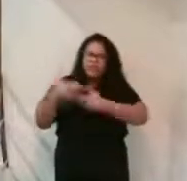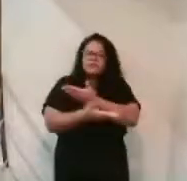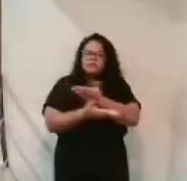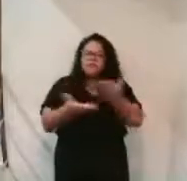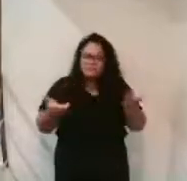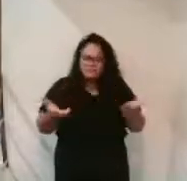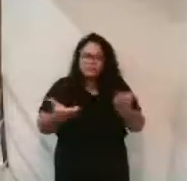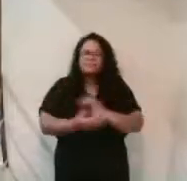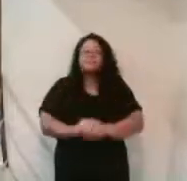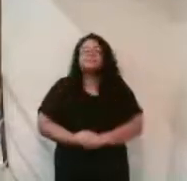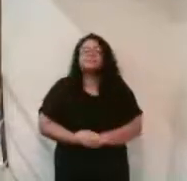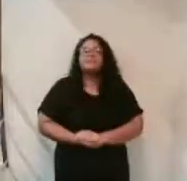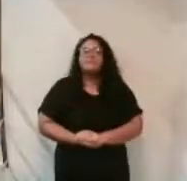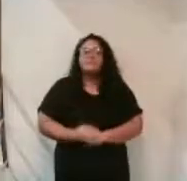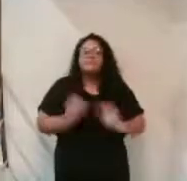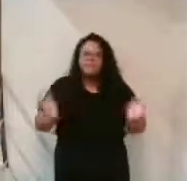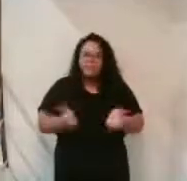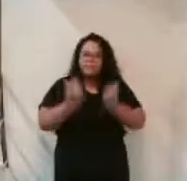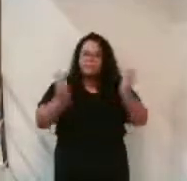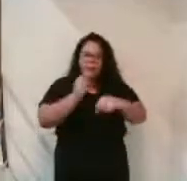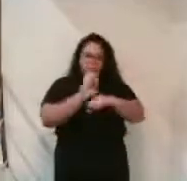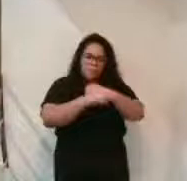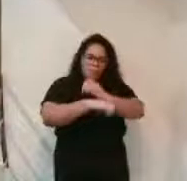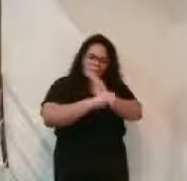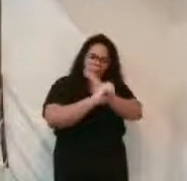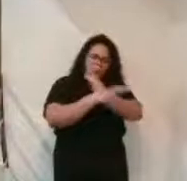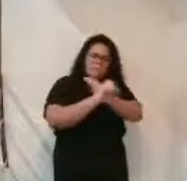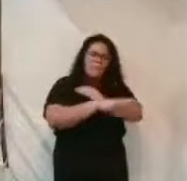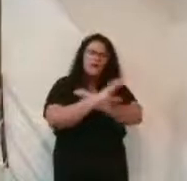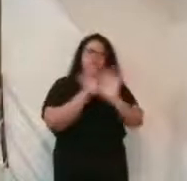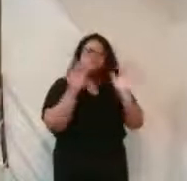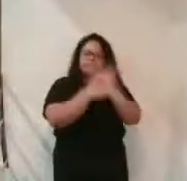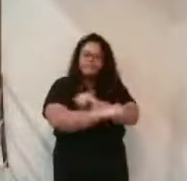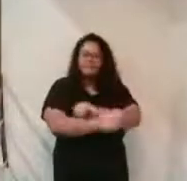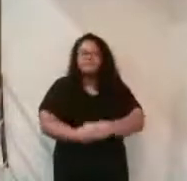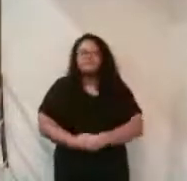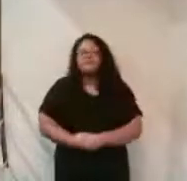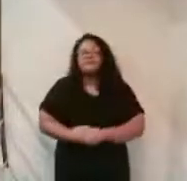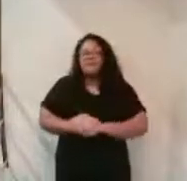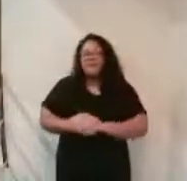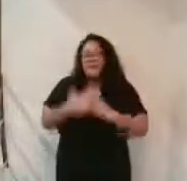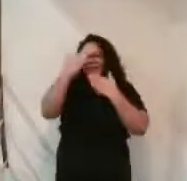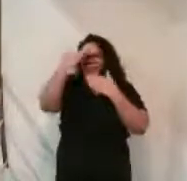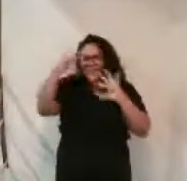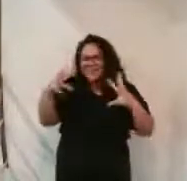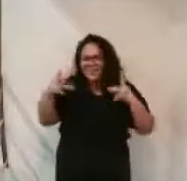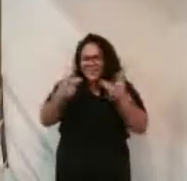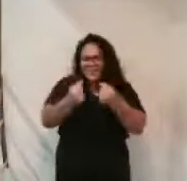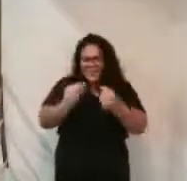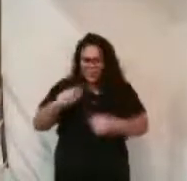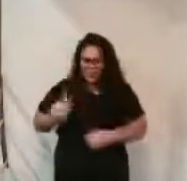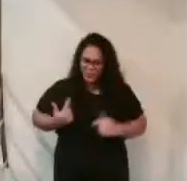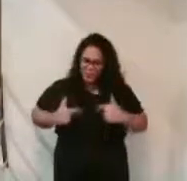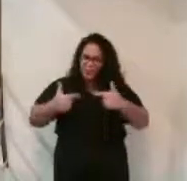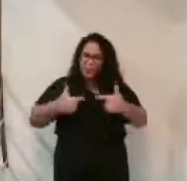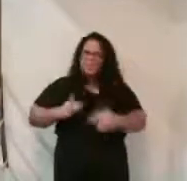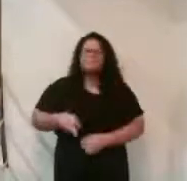lixões. Tá? Muito obrigado a todos e vamos à luta.